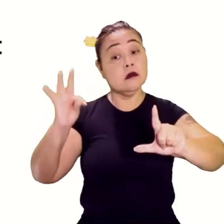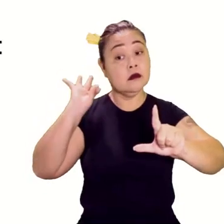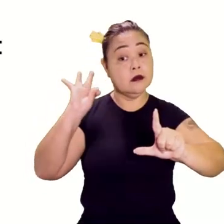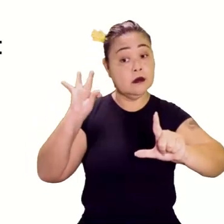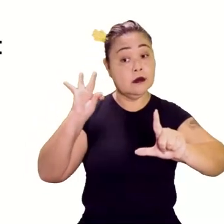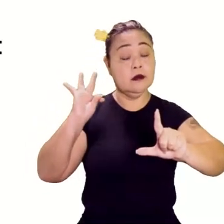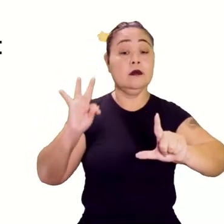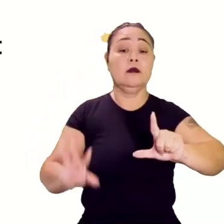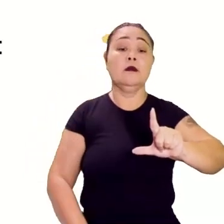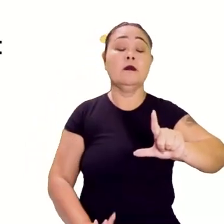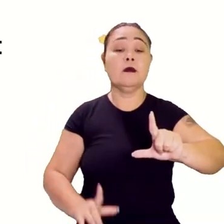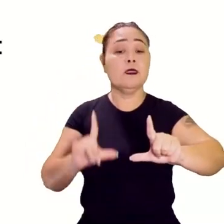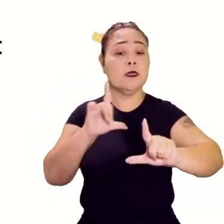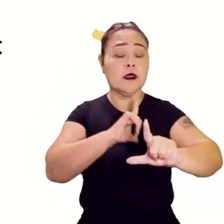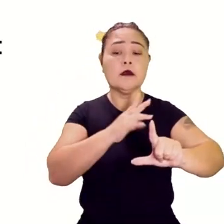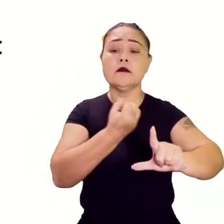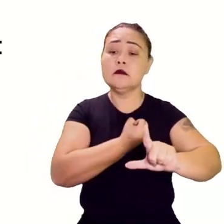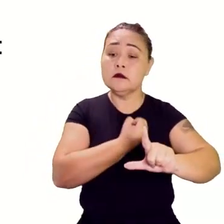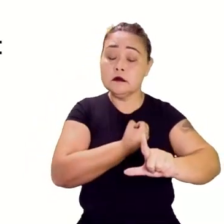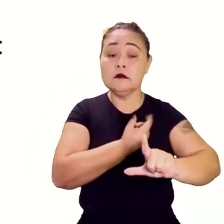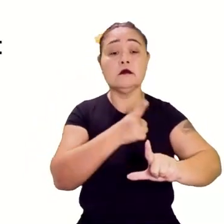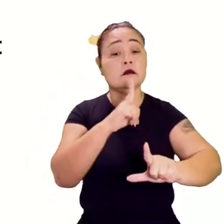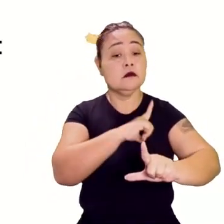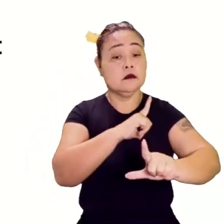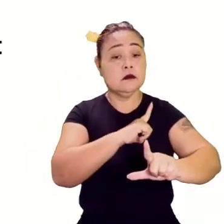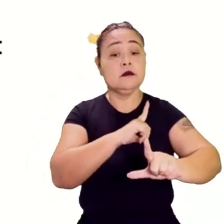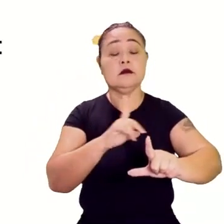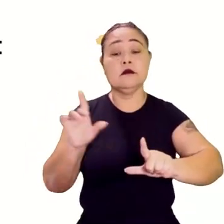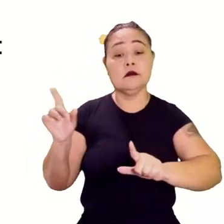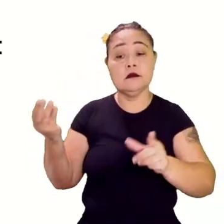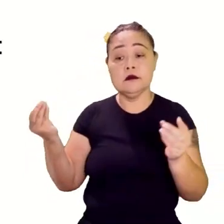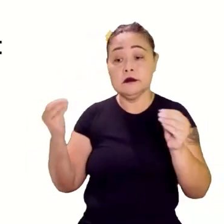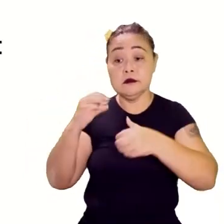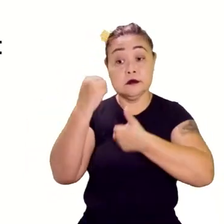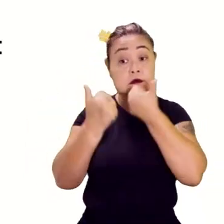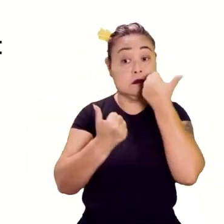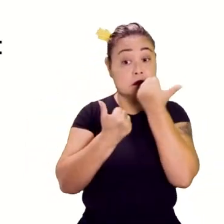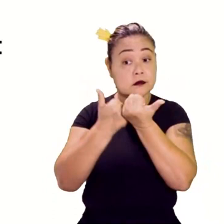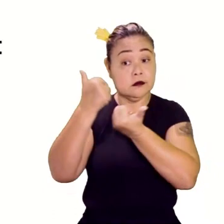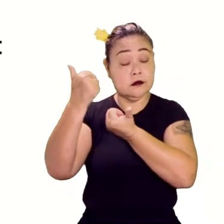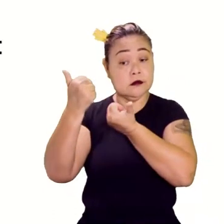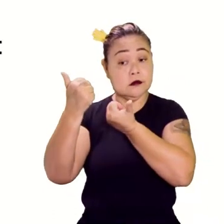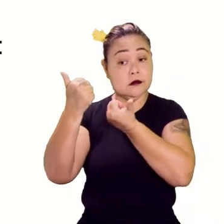a T. T. Temos os valores? Temos. Né? Então, podemos...